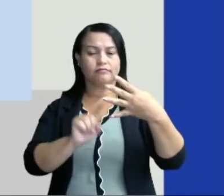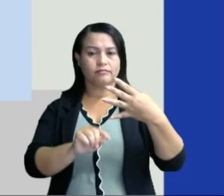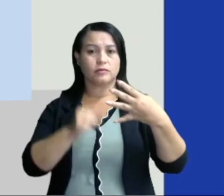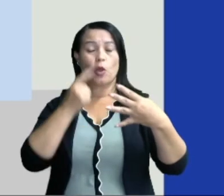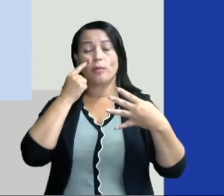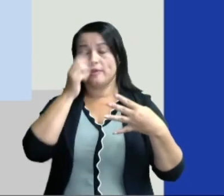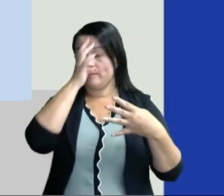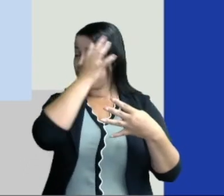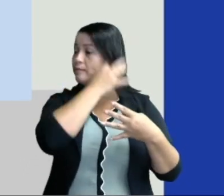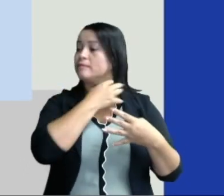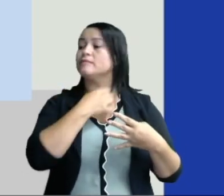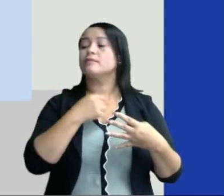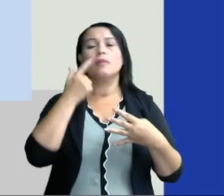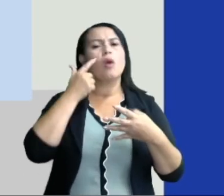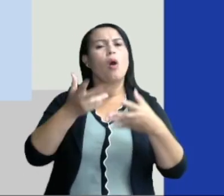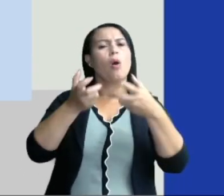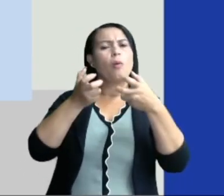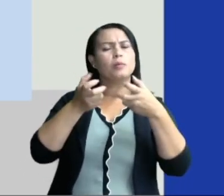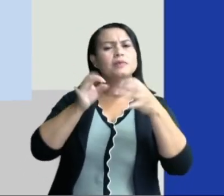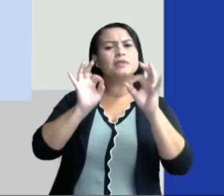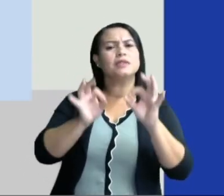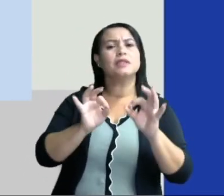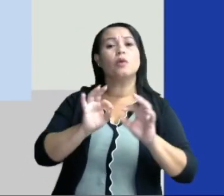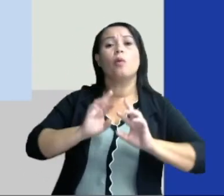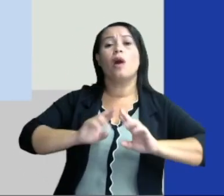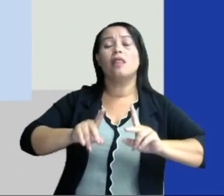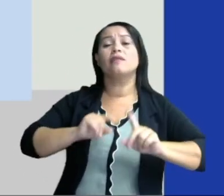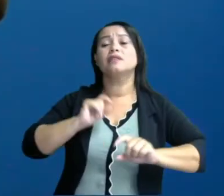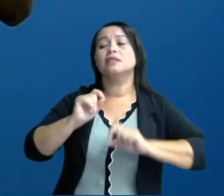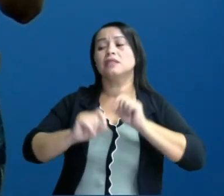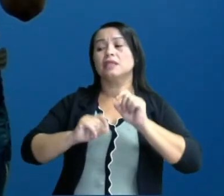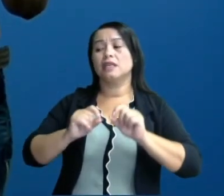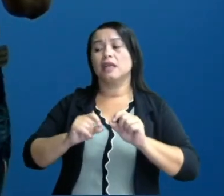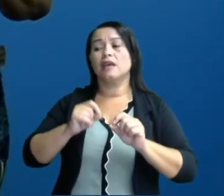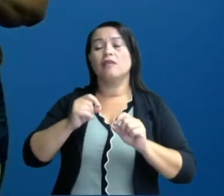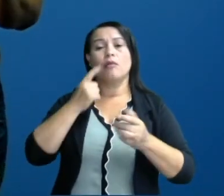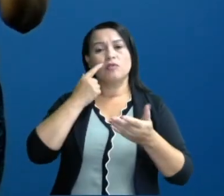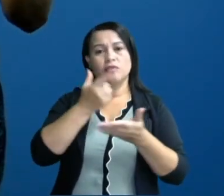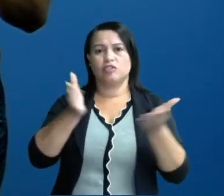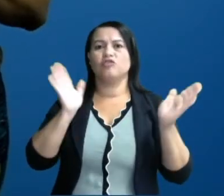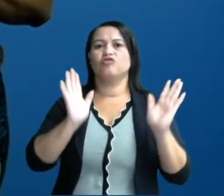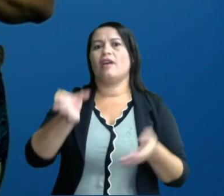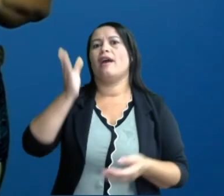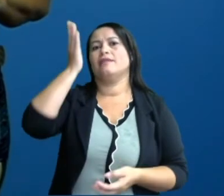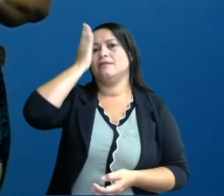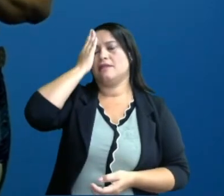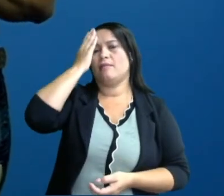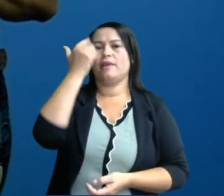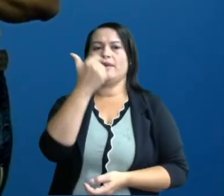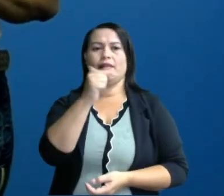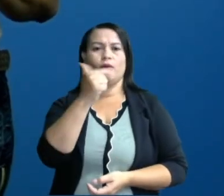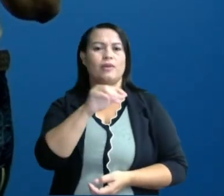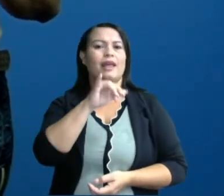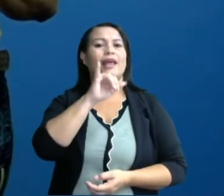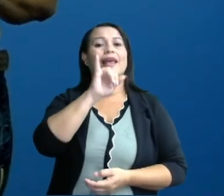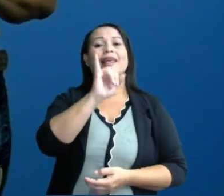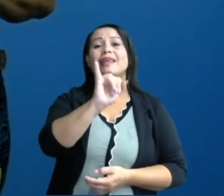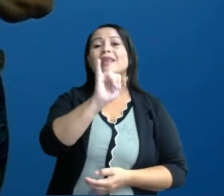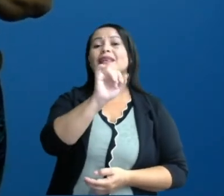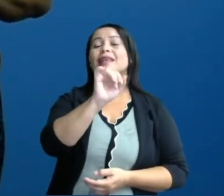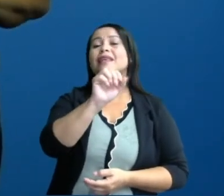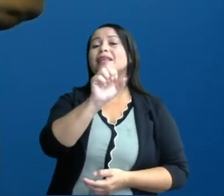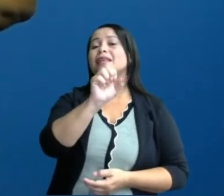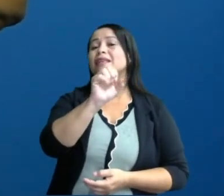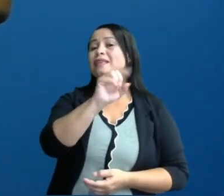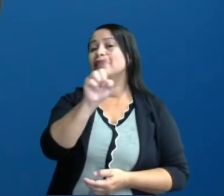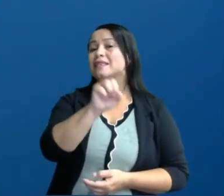Certo? Então, ó, observa bem essa diferença e agora vocês já sabem que não existe -ar com